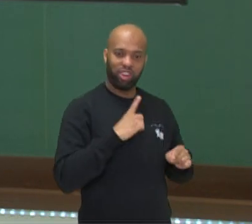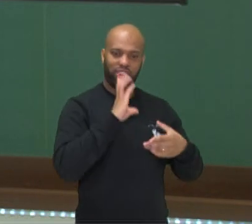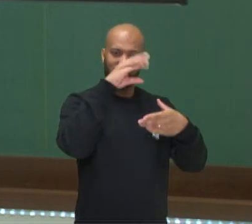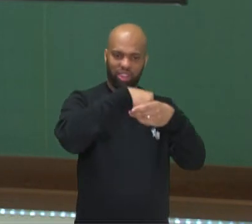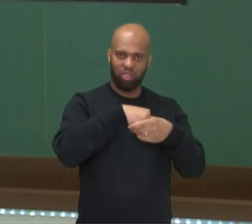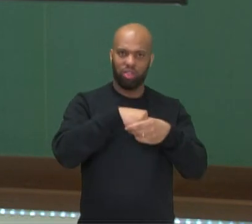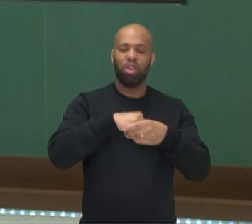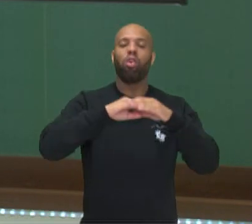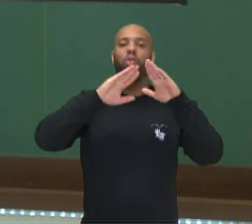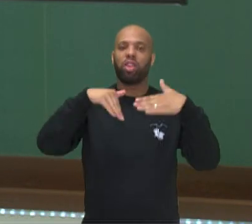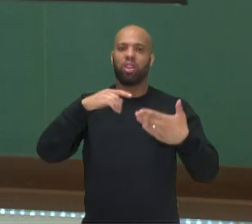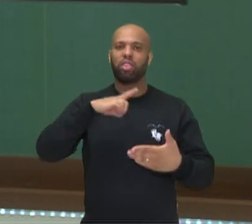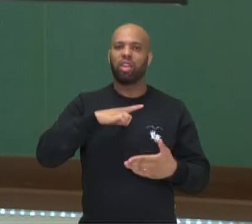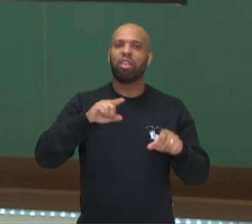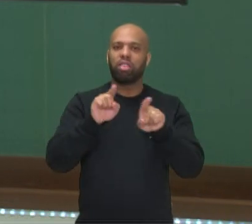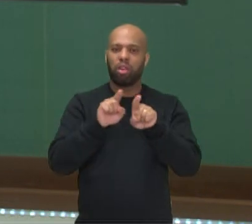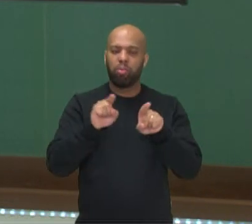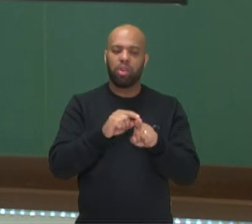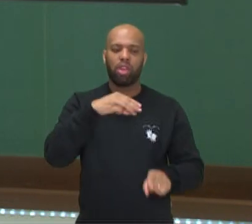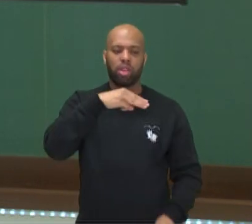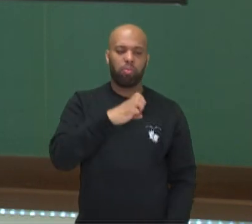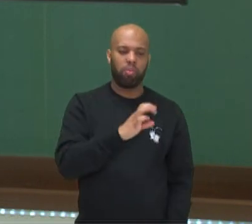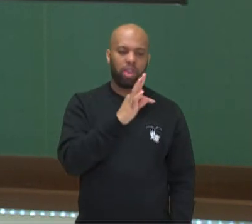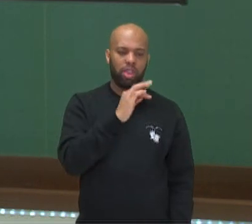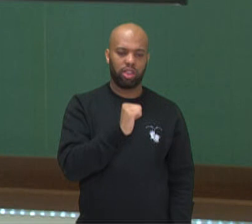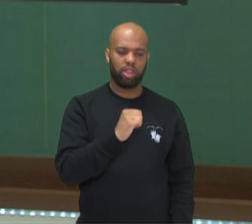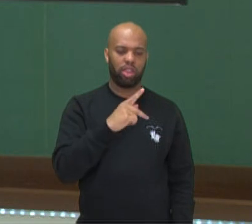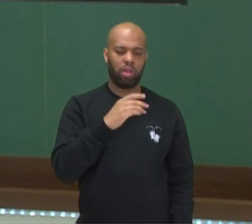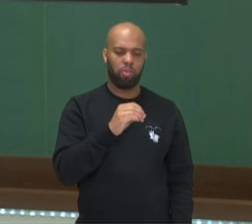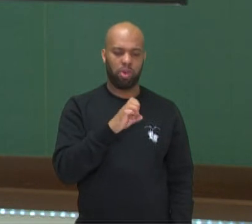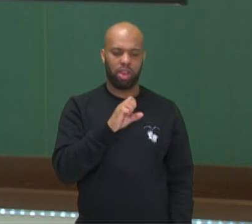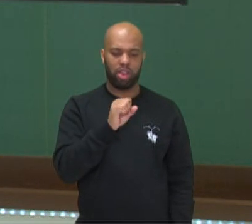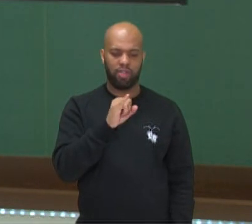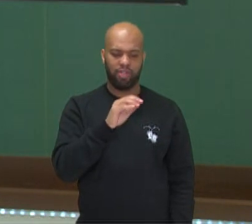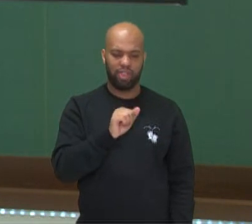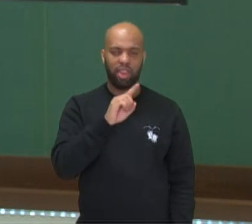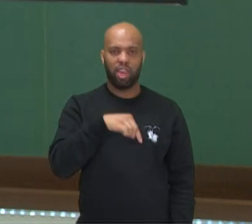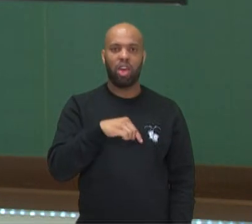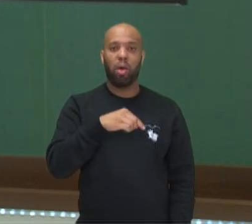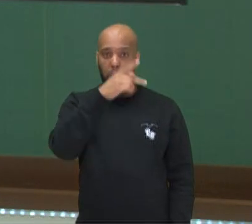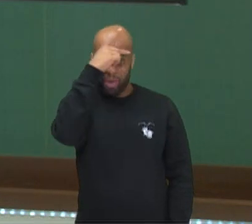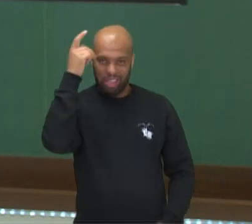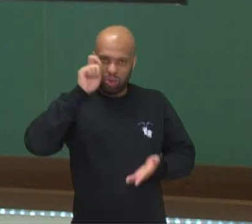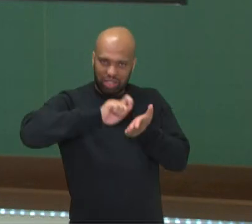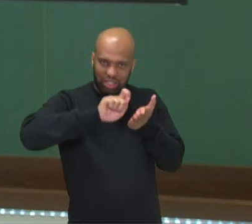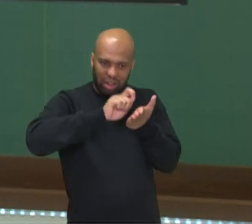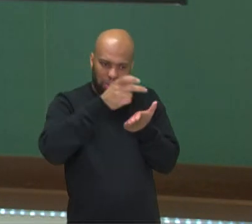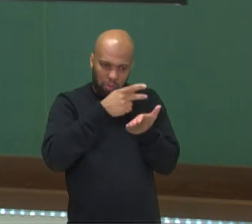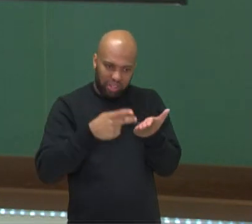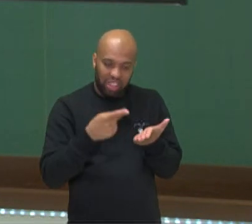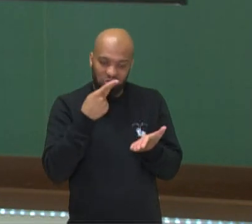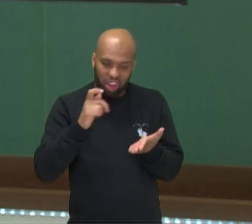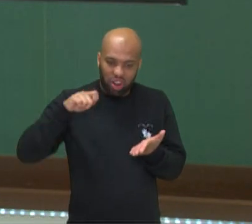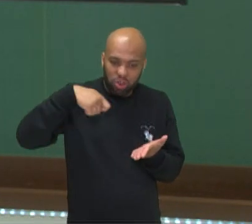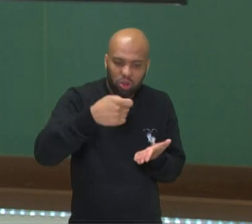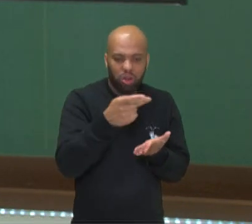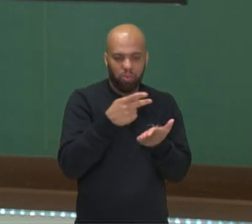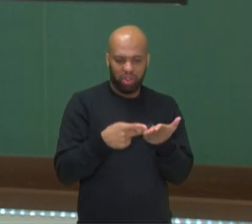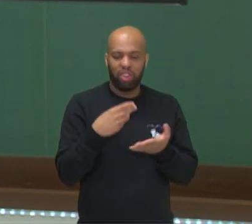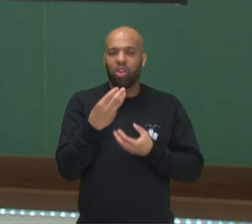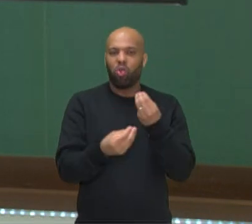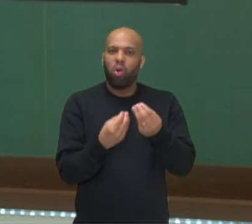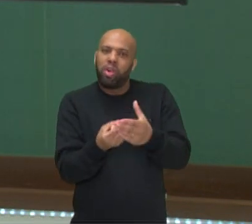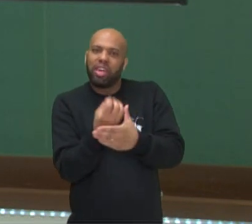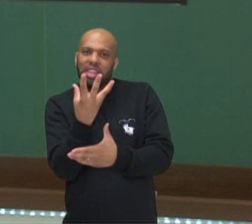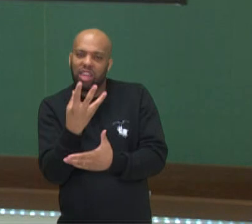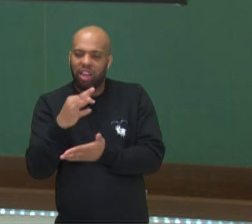metapoesia, nós temos, às vezes, o poeta falando da própria poesia, né? De como criar um texto poético. Então, quando